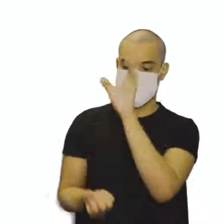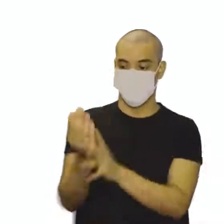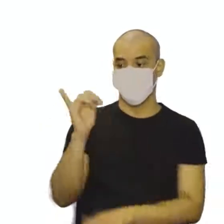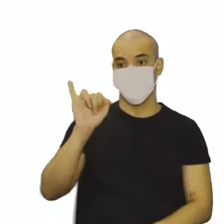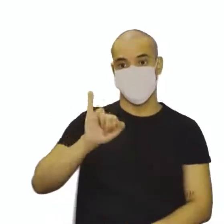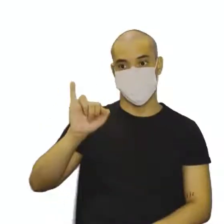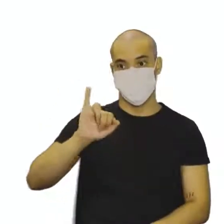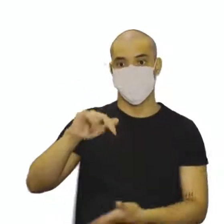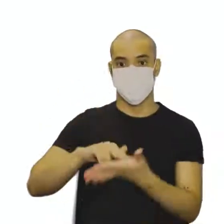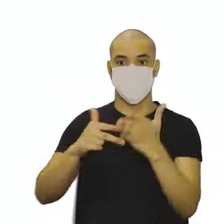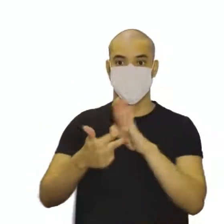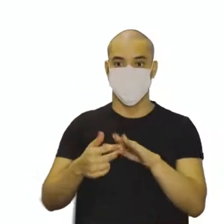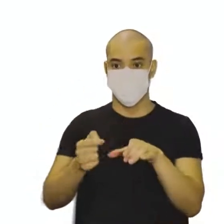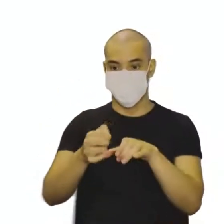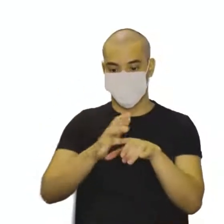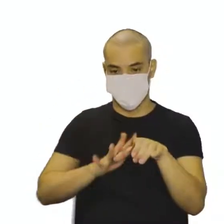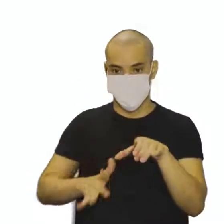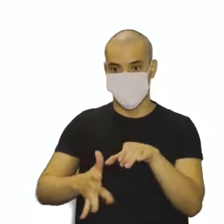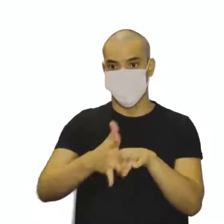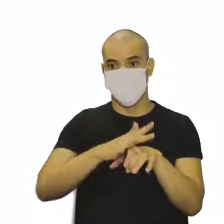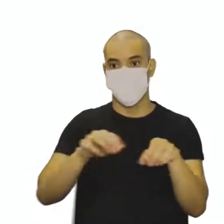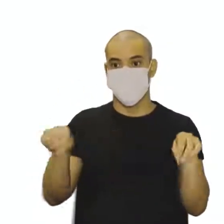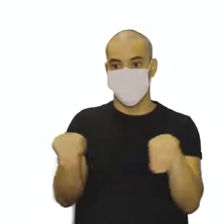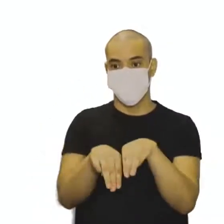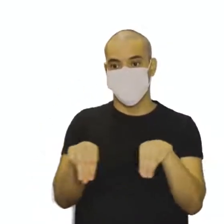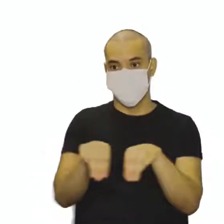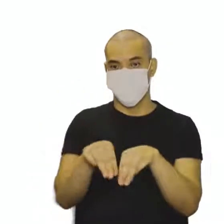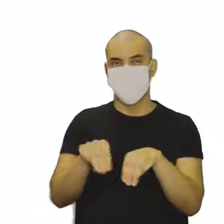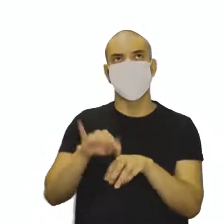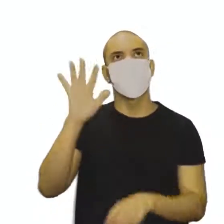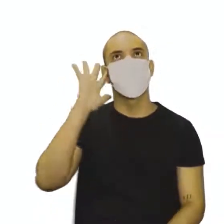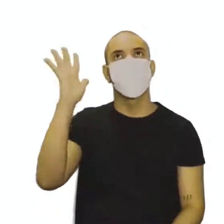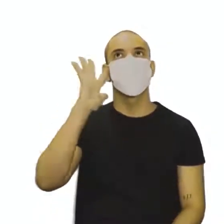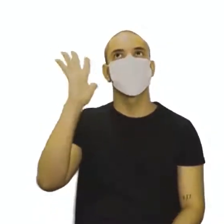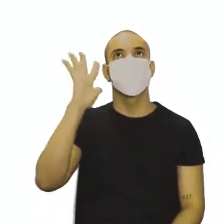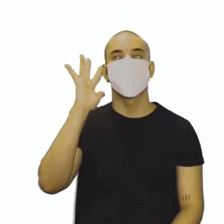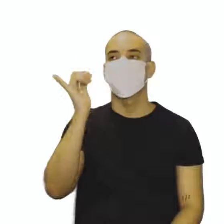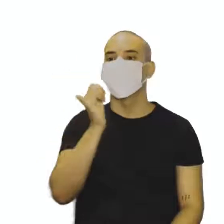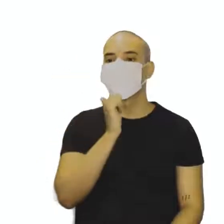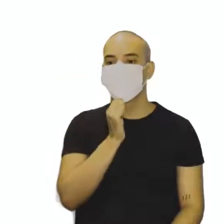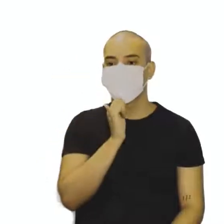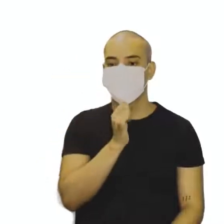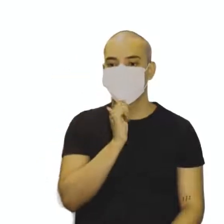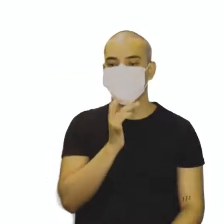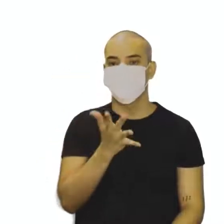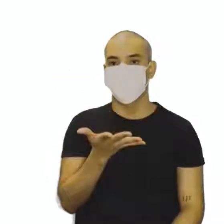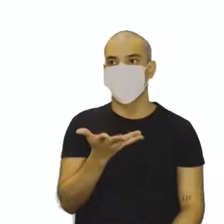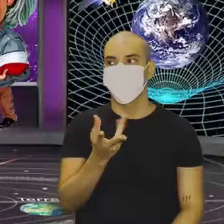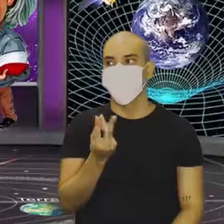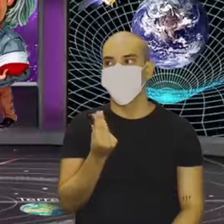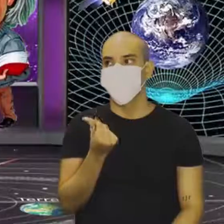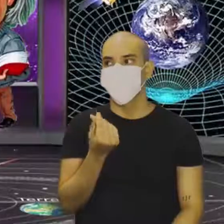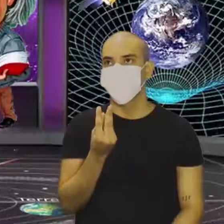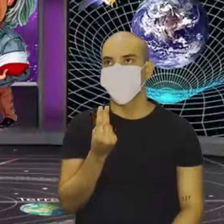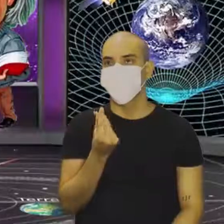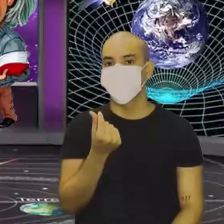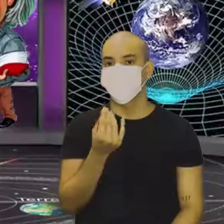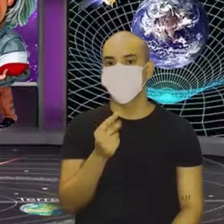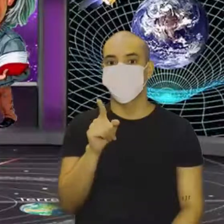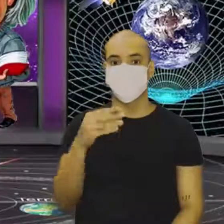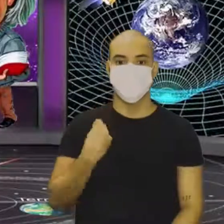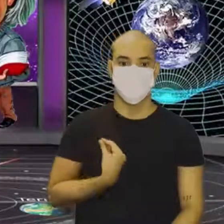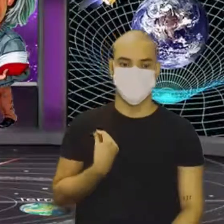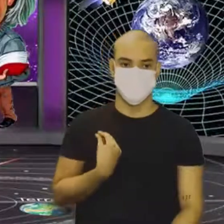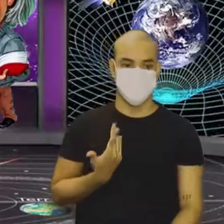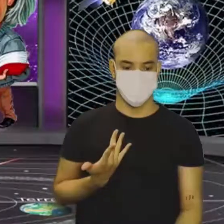circuito, gera um fluxo magnético. Um fluxo, imagine o seguinte... Ah, pessoal, imagine o seguinte, você está